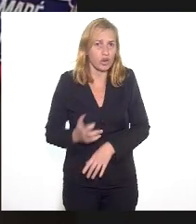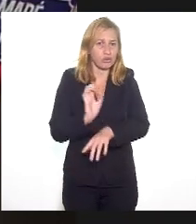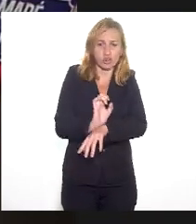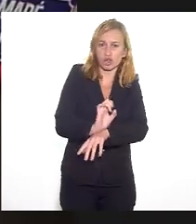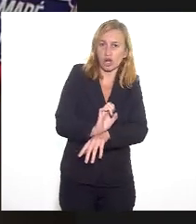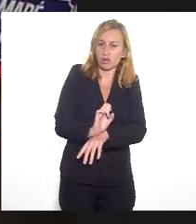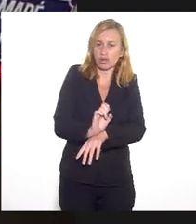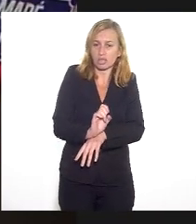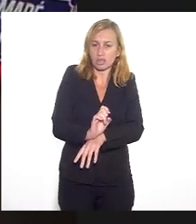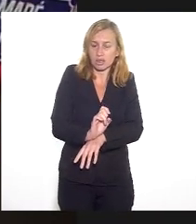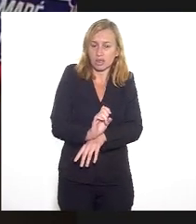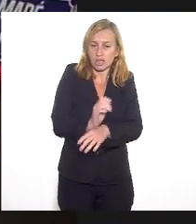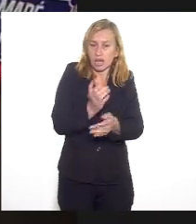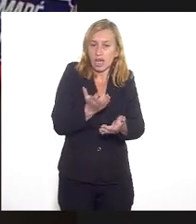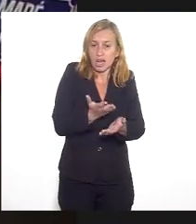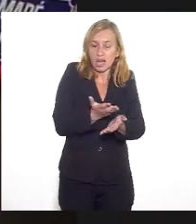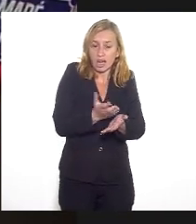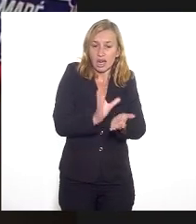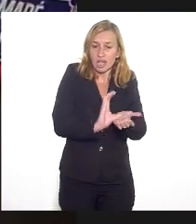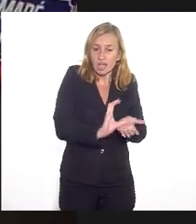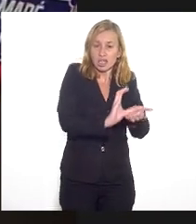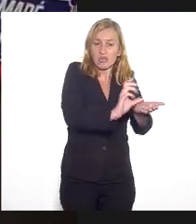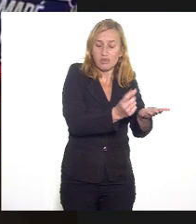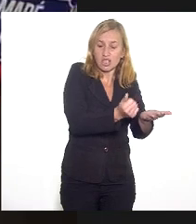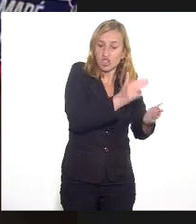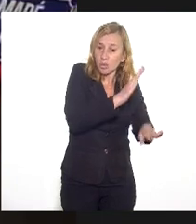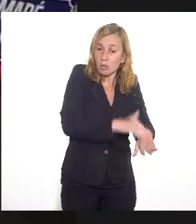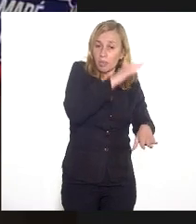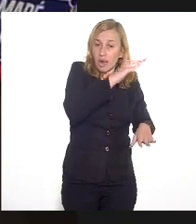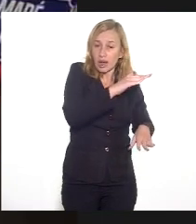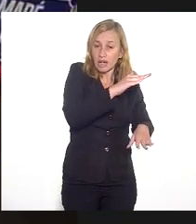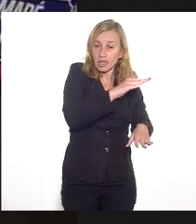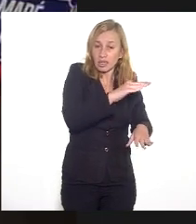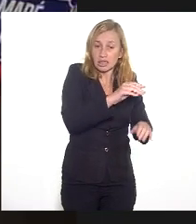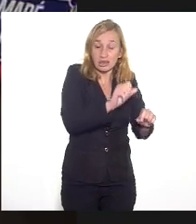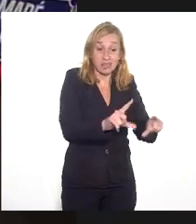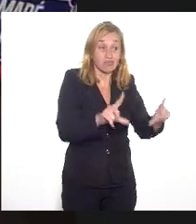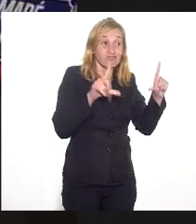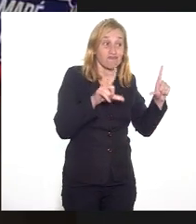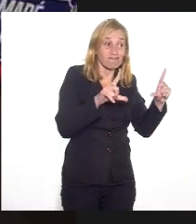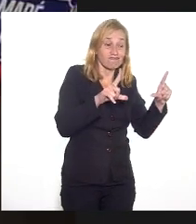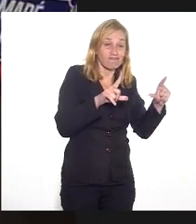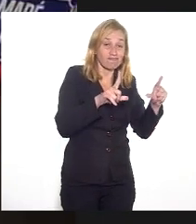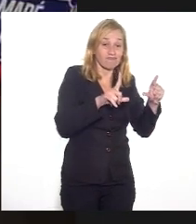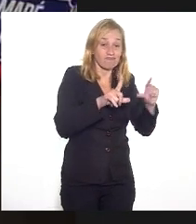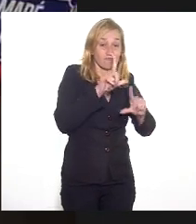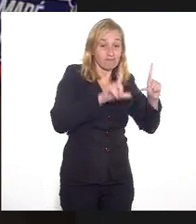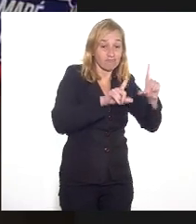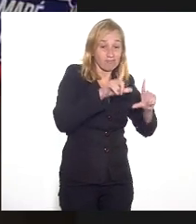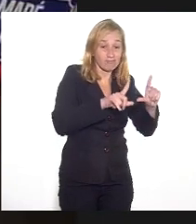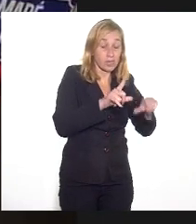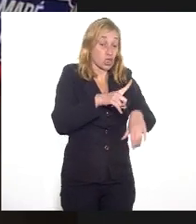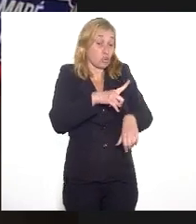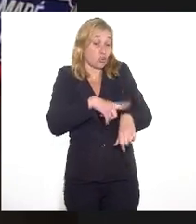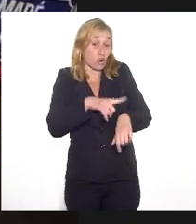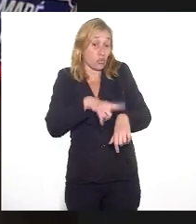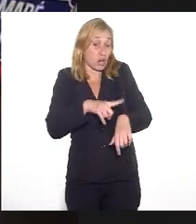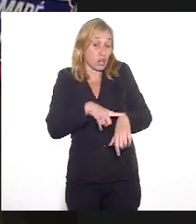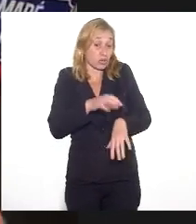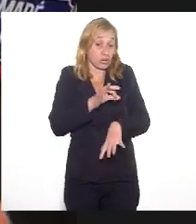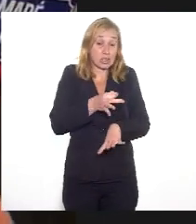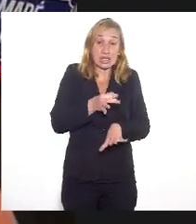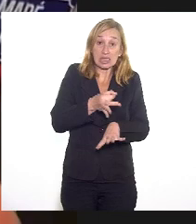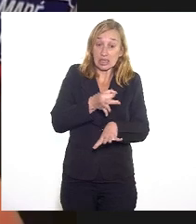estado acabar investindo muito mais em propaganda, muito mais nos momentos,